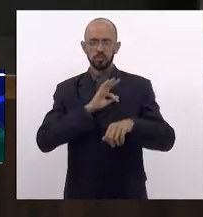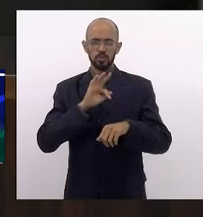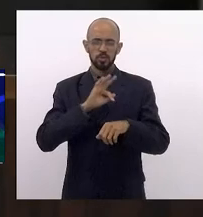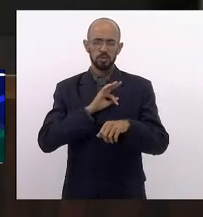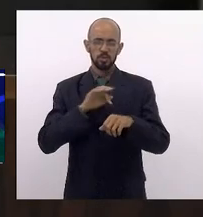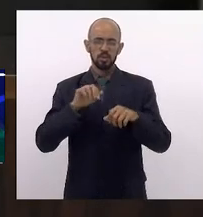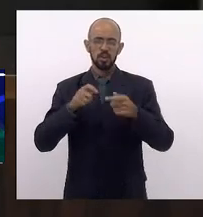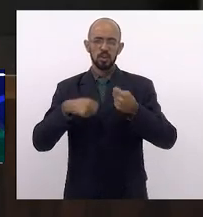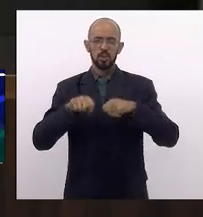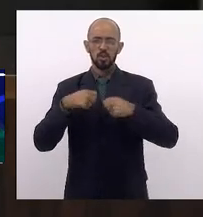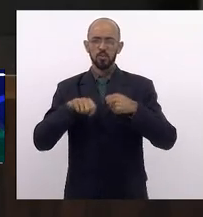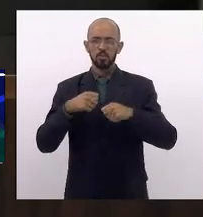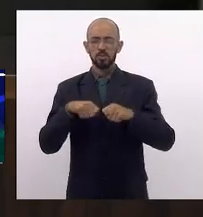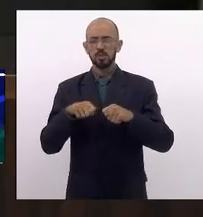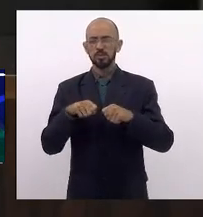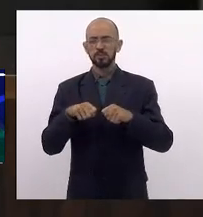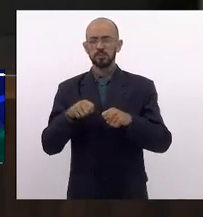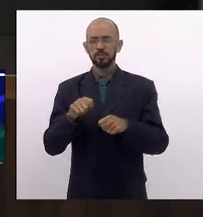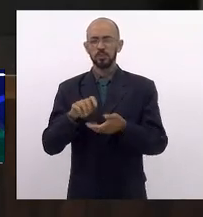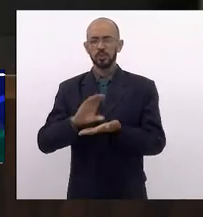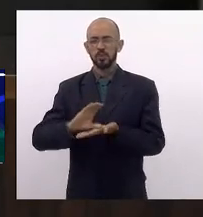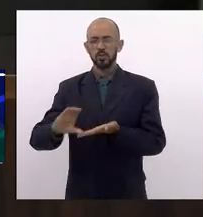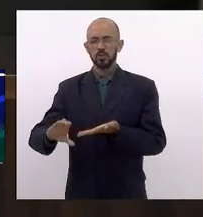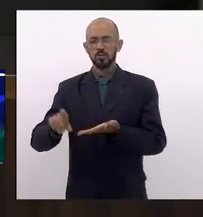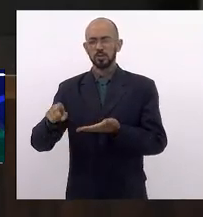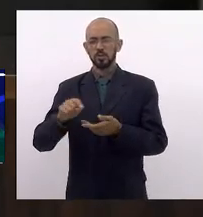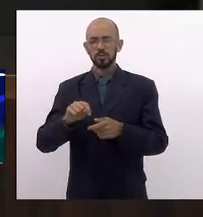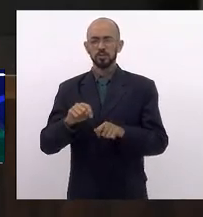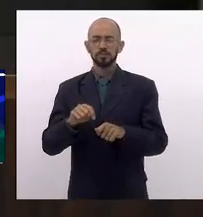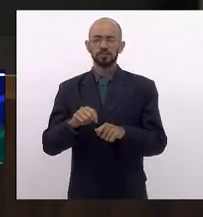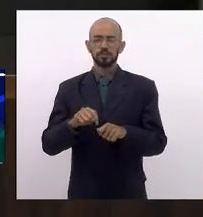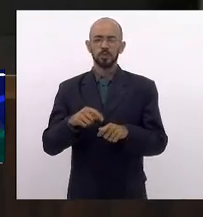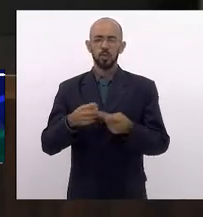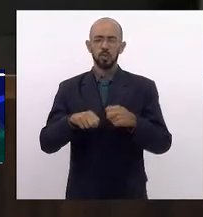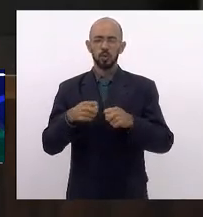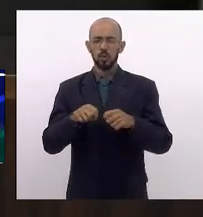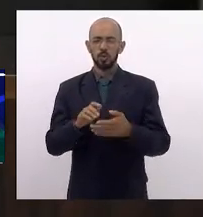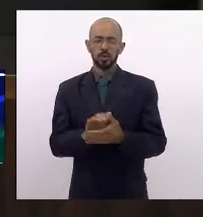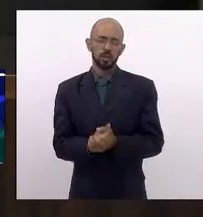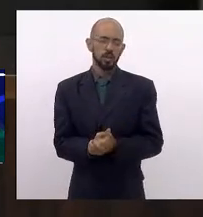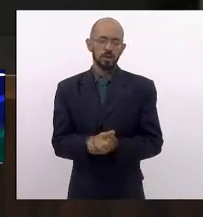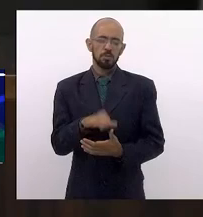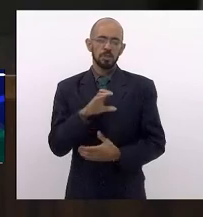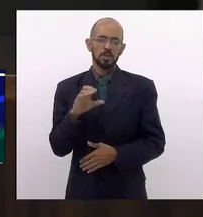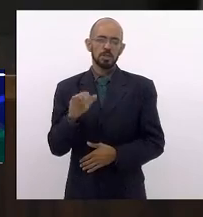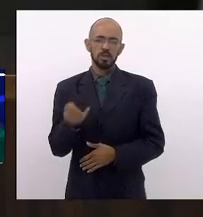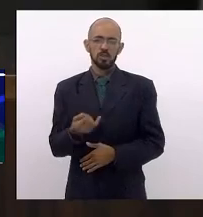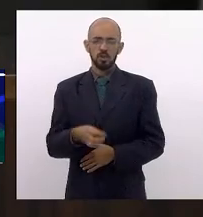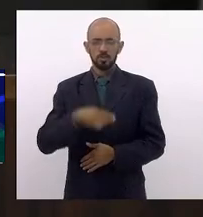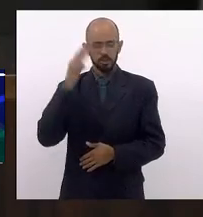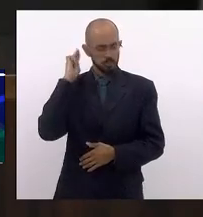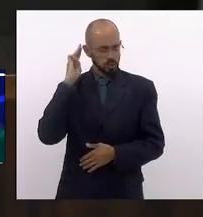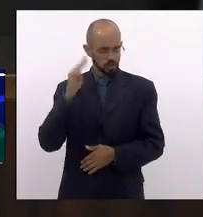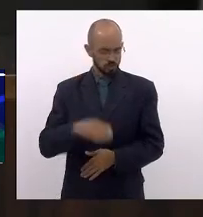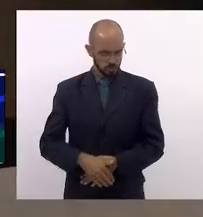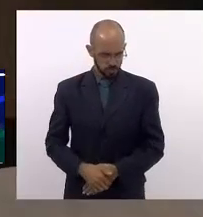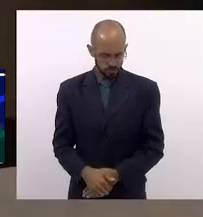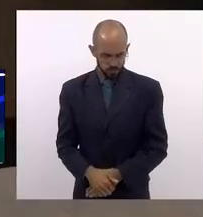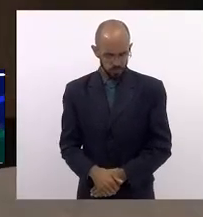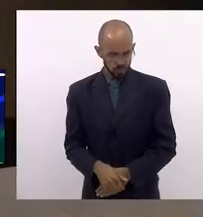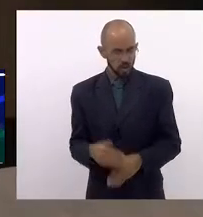economia dos comércios de orçamento Finanças fiscalização financeira e controle que permite aparecer pela pessoa que conheçam executada massa passiva